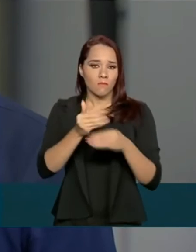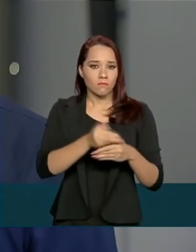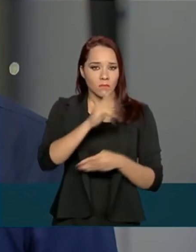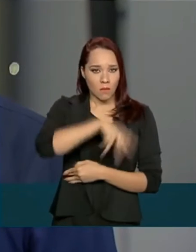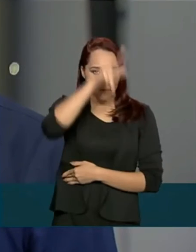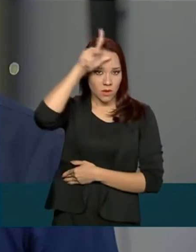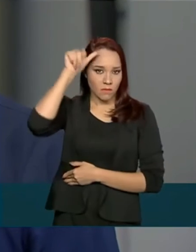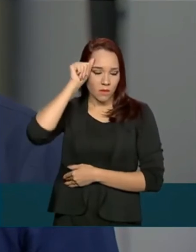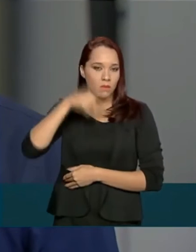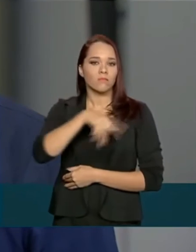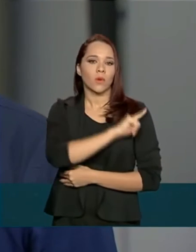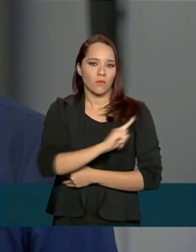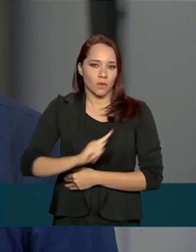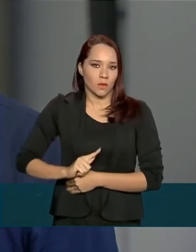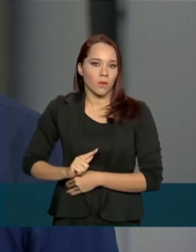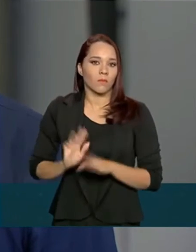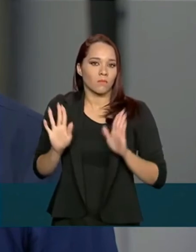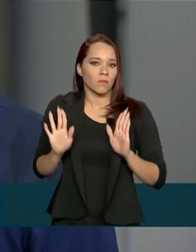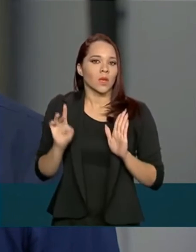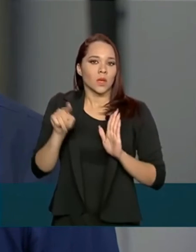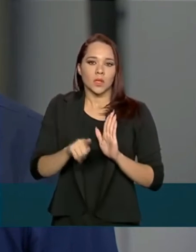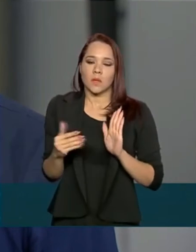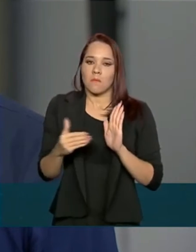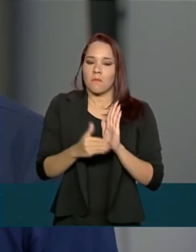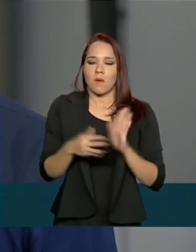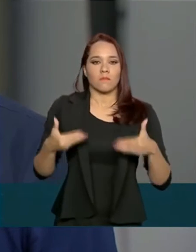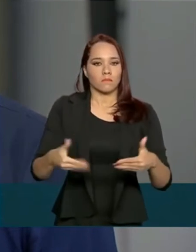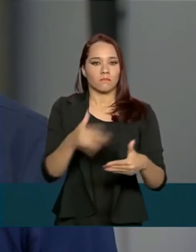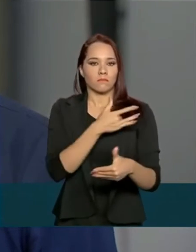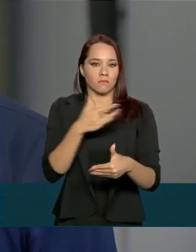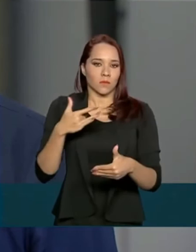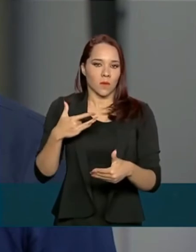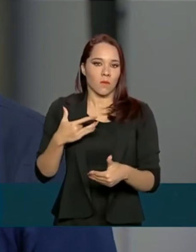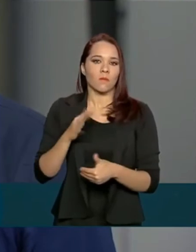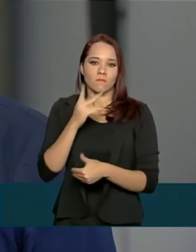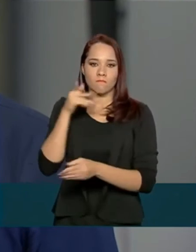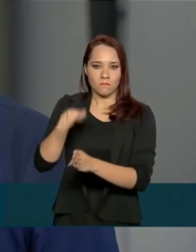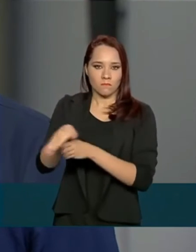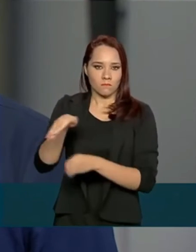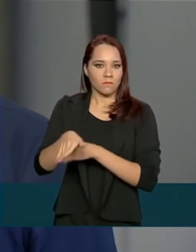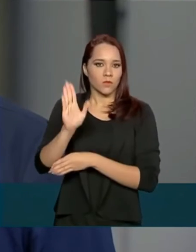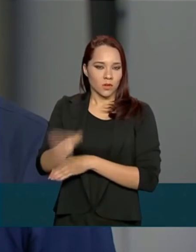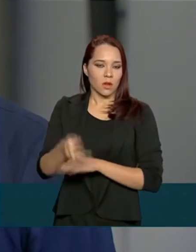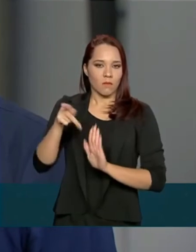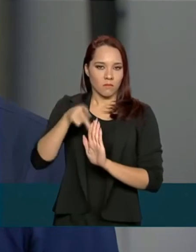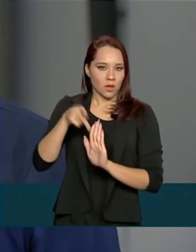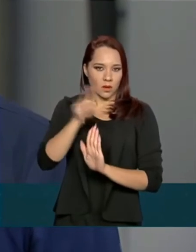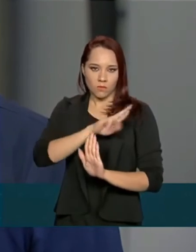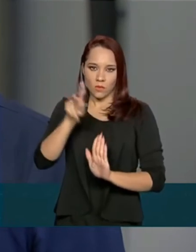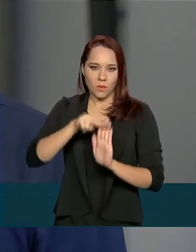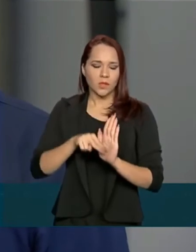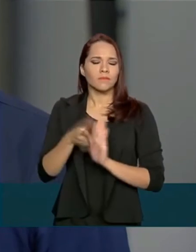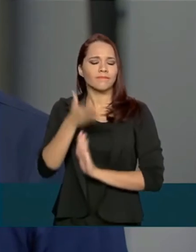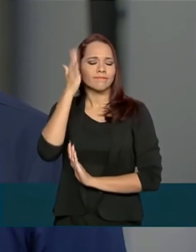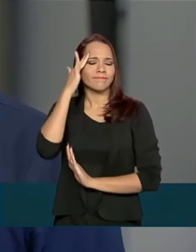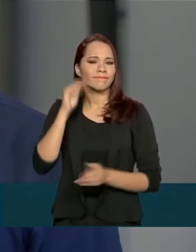prefeito e governador. Isso não impede o Ministério da Saúde de dar orientações, já que a portaria não é normativa. Eu queria